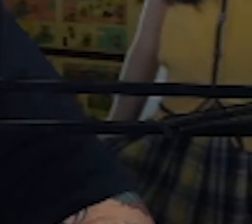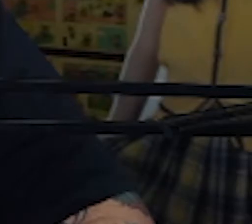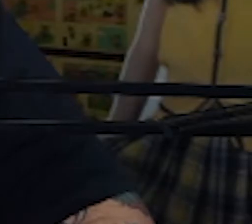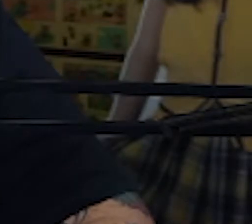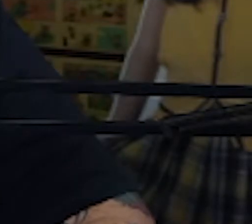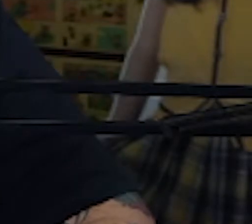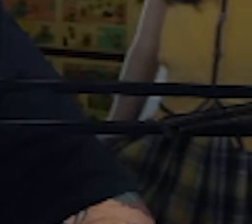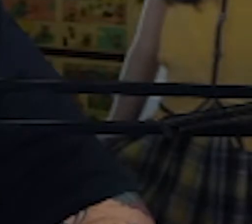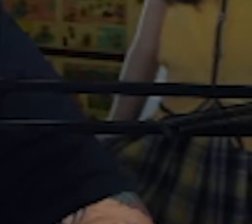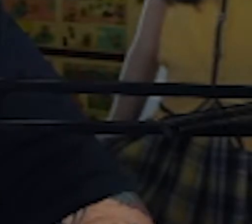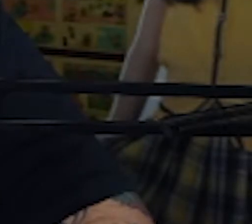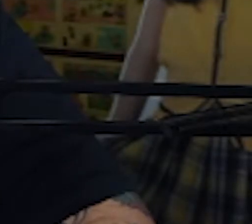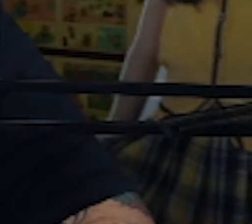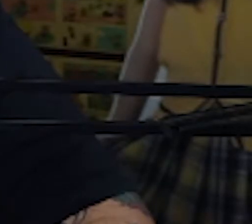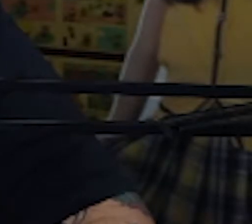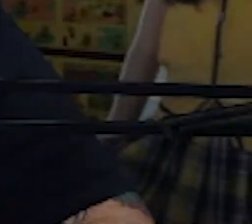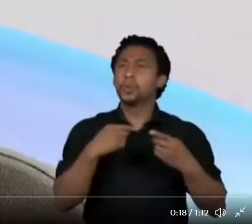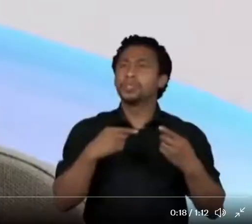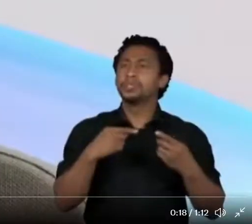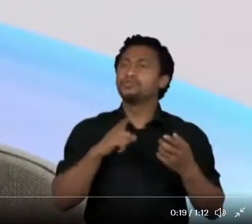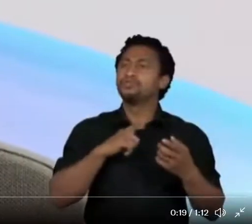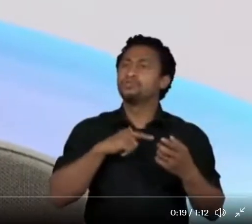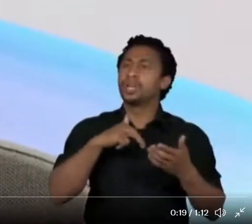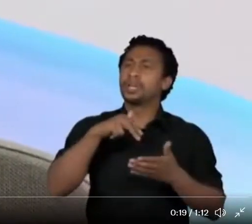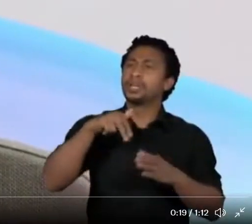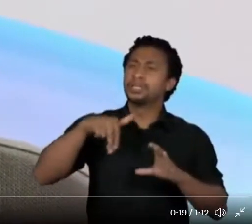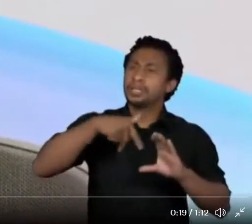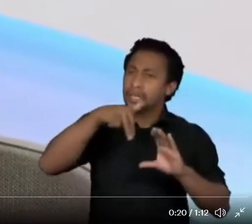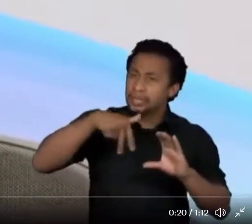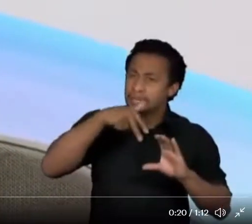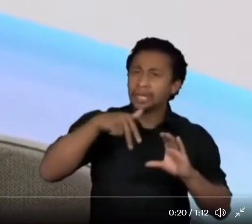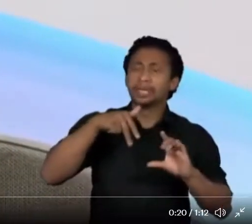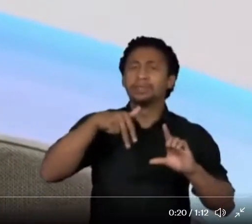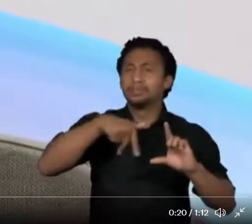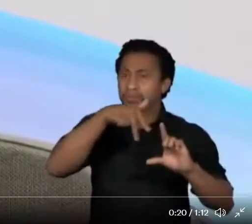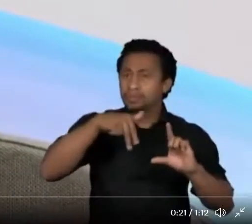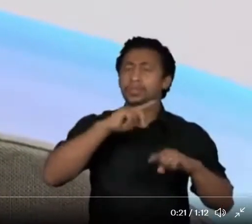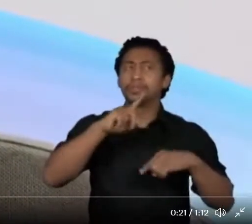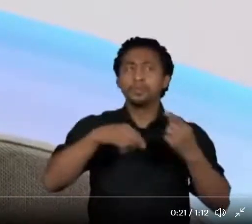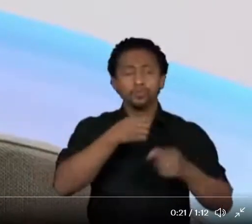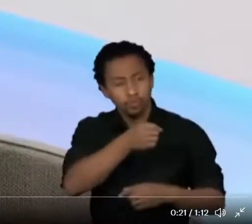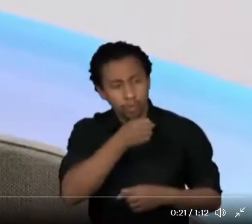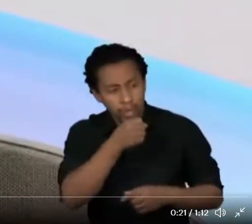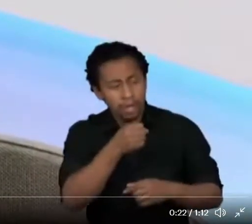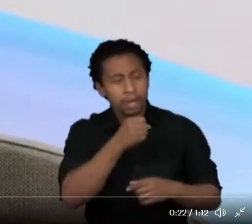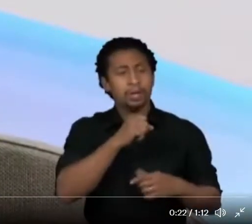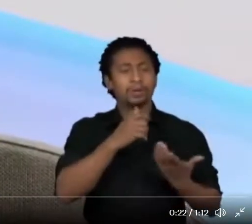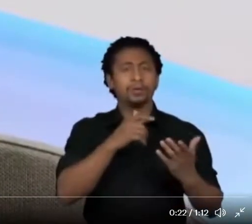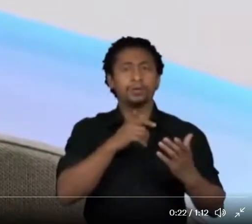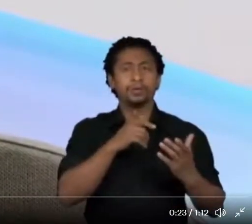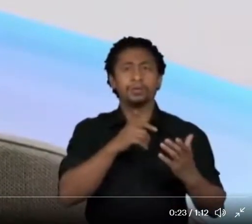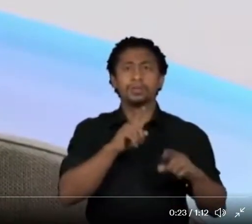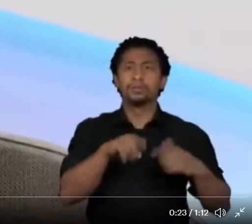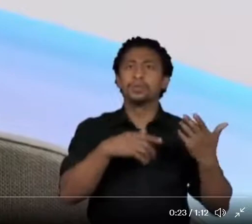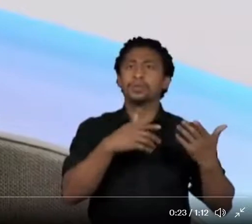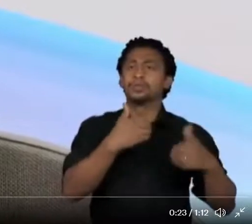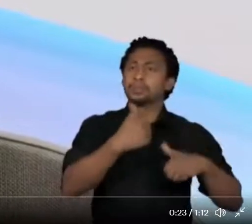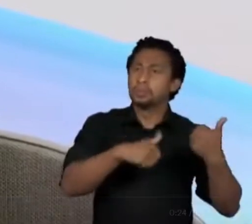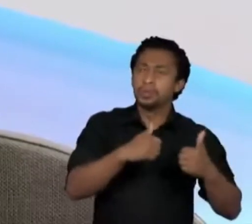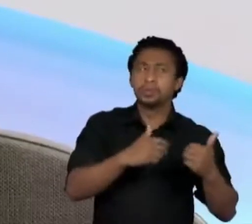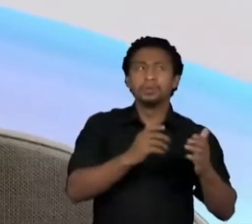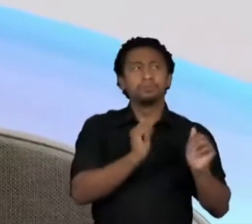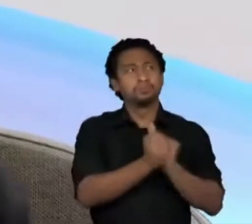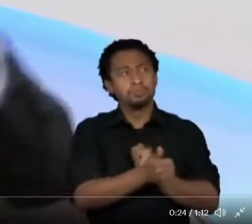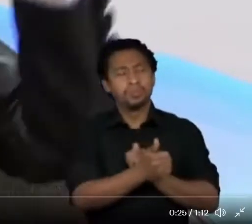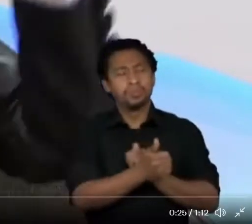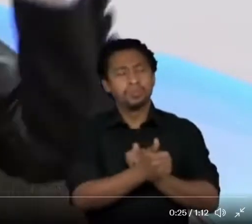dela o desenho Olha a voz dela para o desenho aí Jornal Local Globo Esporte Jornal Hoje a gente apresenta atendido aí